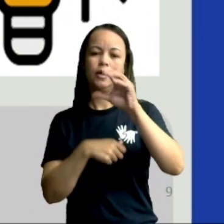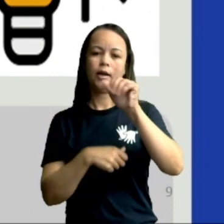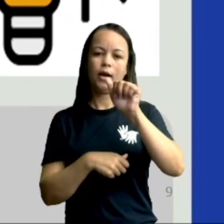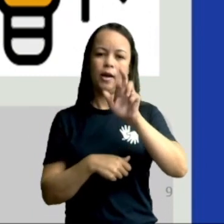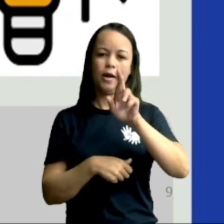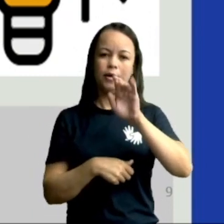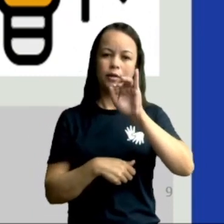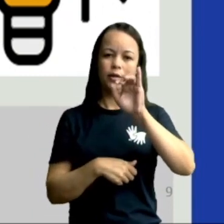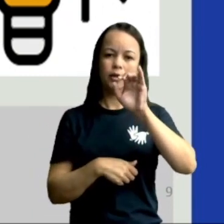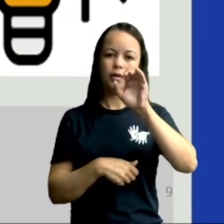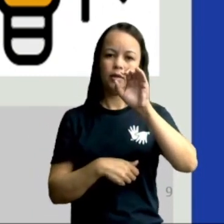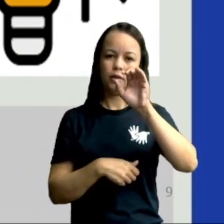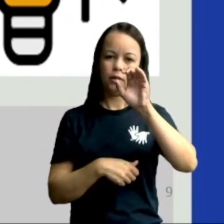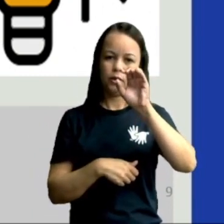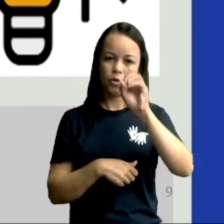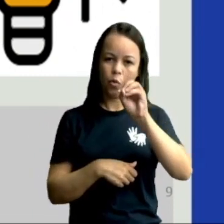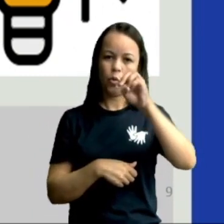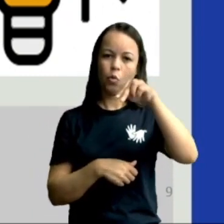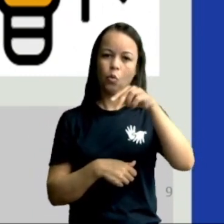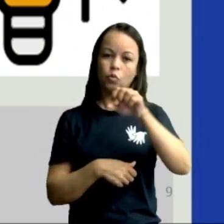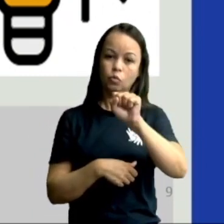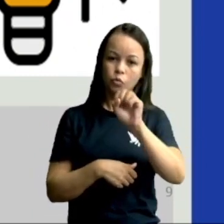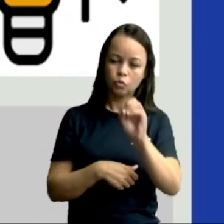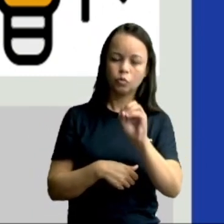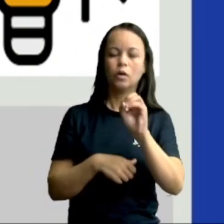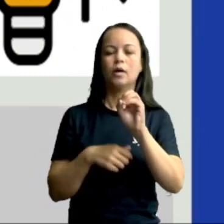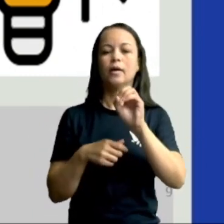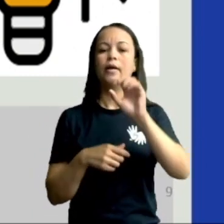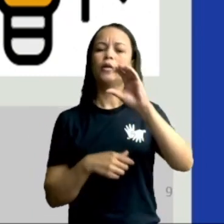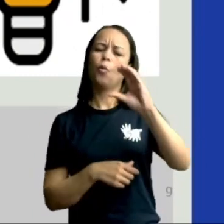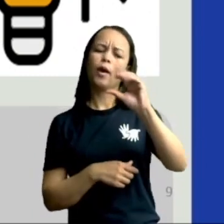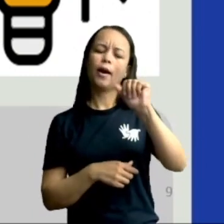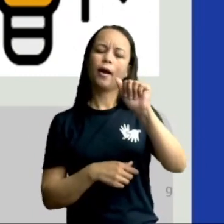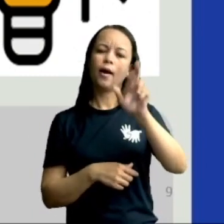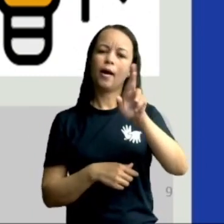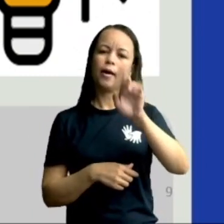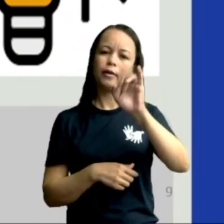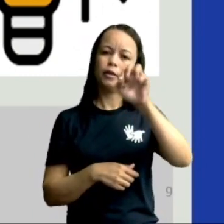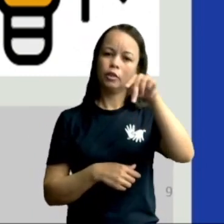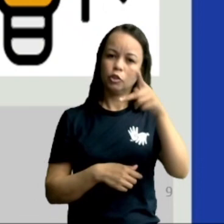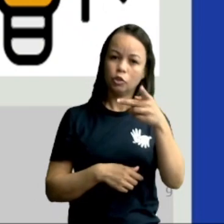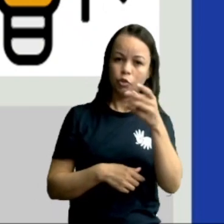primitiva. Adicionamos o sufixo oso, formamos a palavra